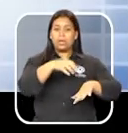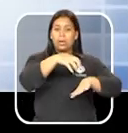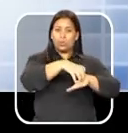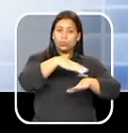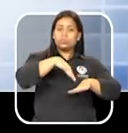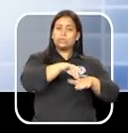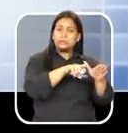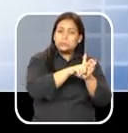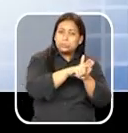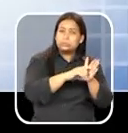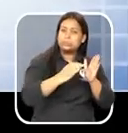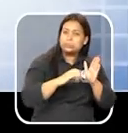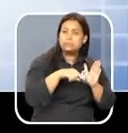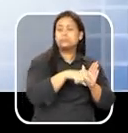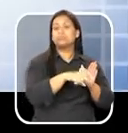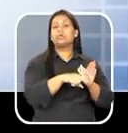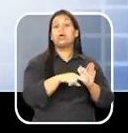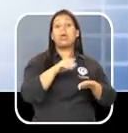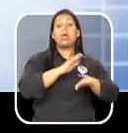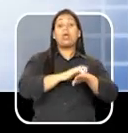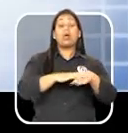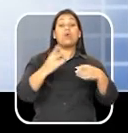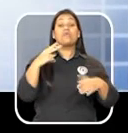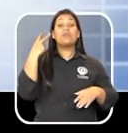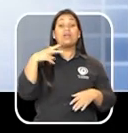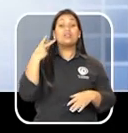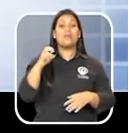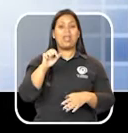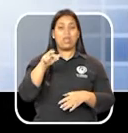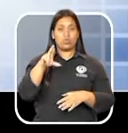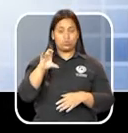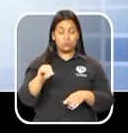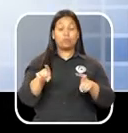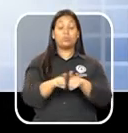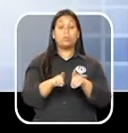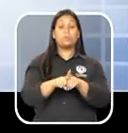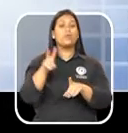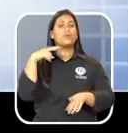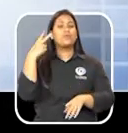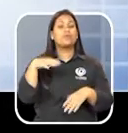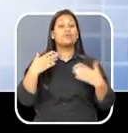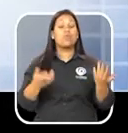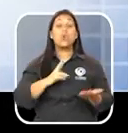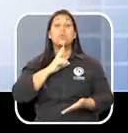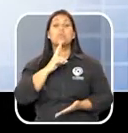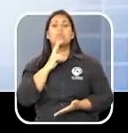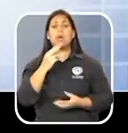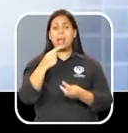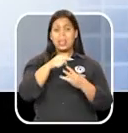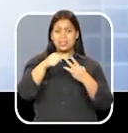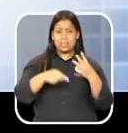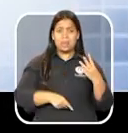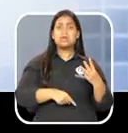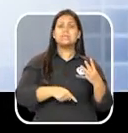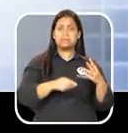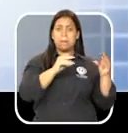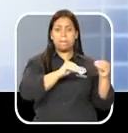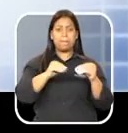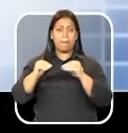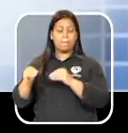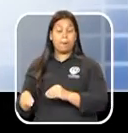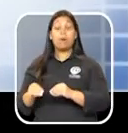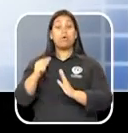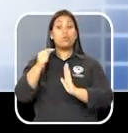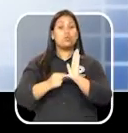de Ciências de Autoria de Elzo Drigo Filho. Robinson Risse pediu vista por 3 sessões do veto ao seu projeto